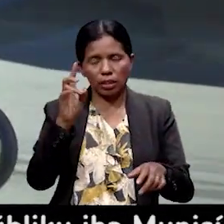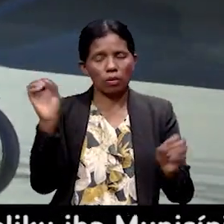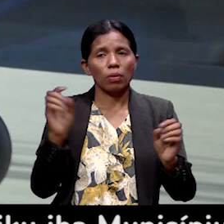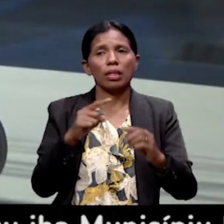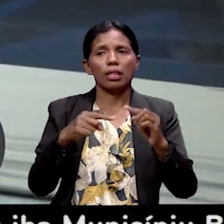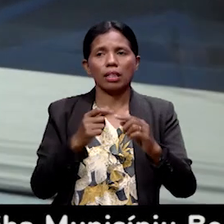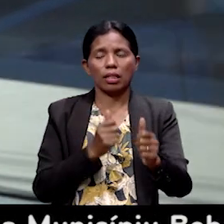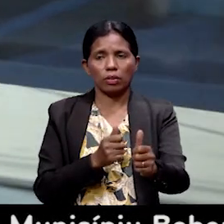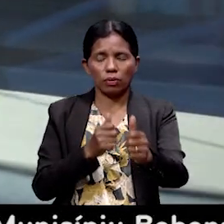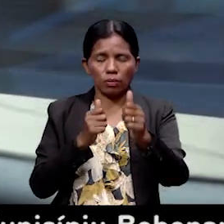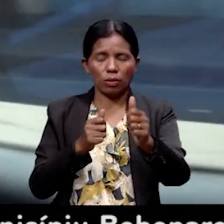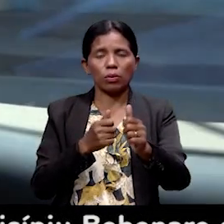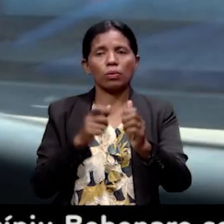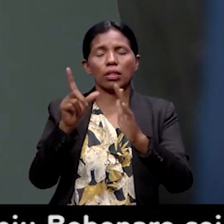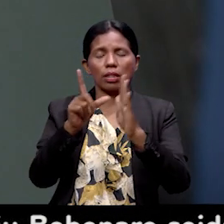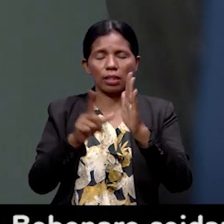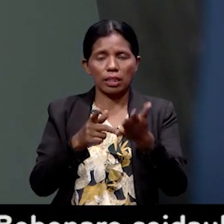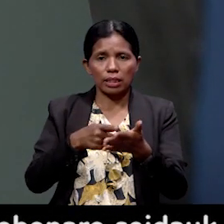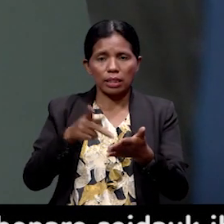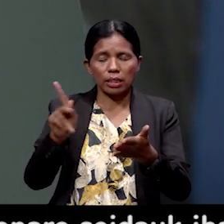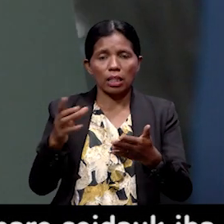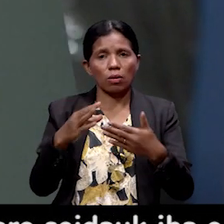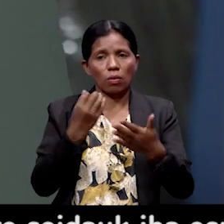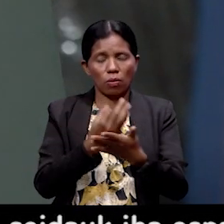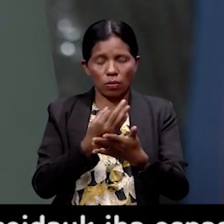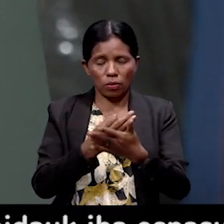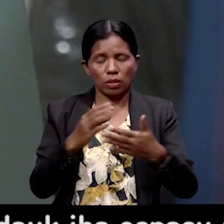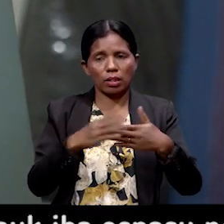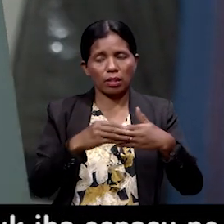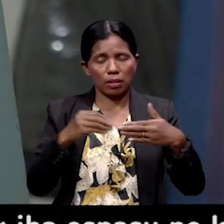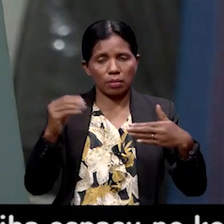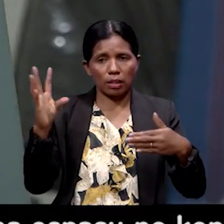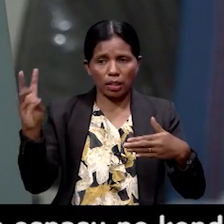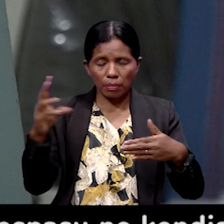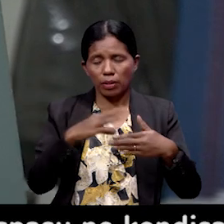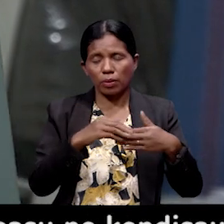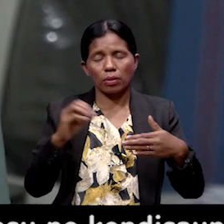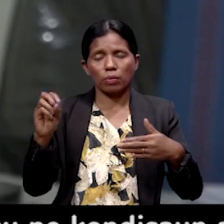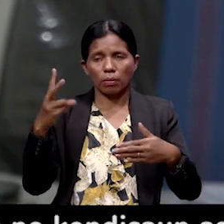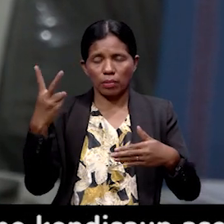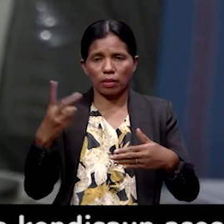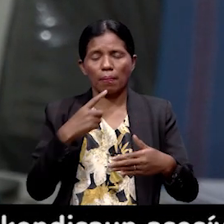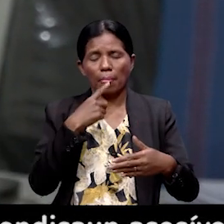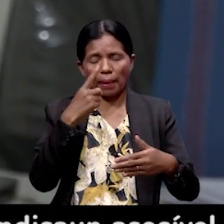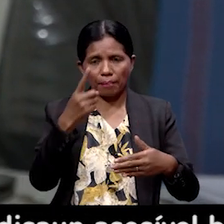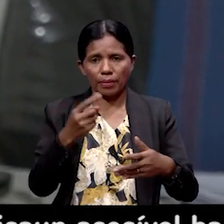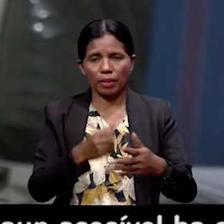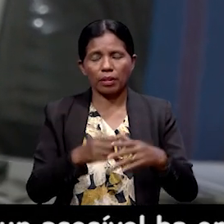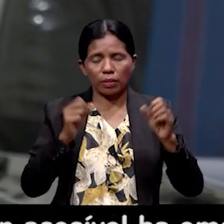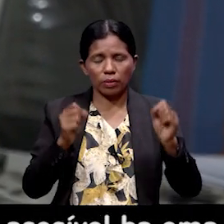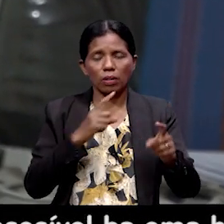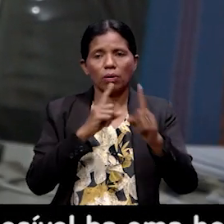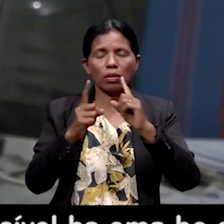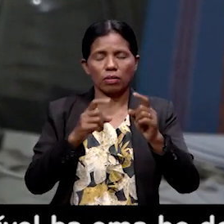refere, se selo multa dolar nen to dolar sanusing rua la os dolar hito nusin lima. Domingos Sarmento hato asunto ne, ho de